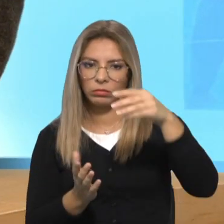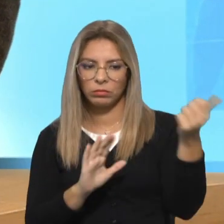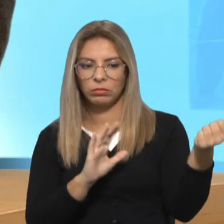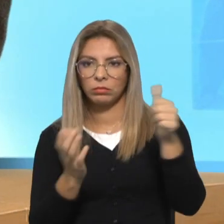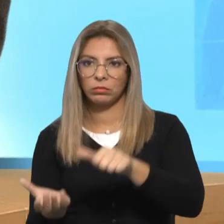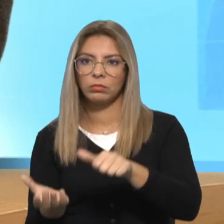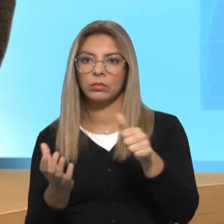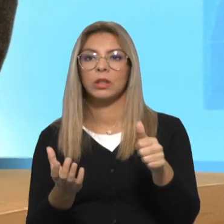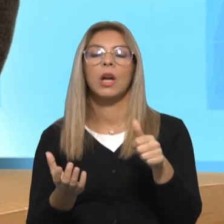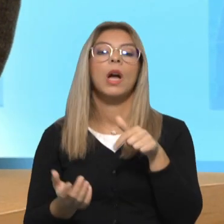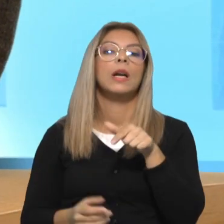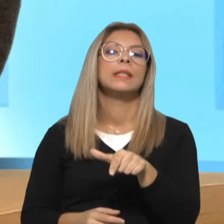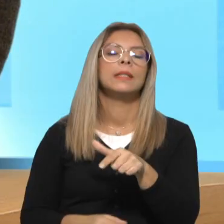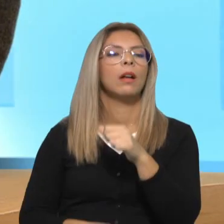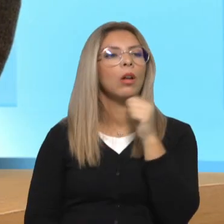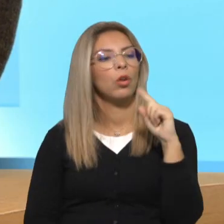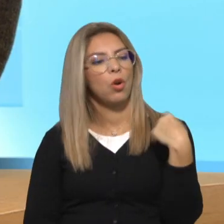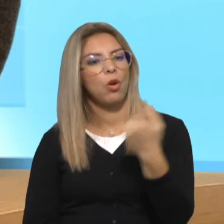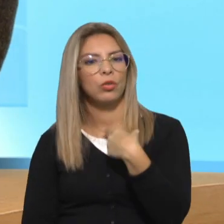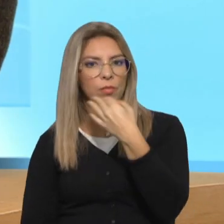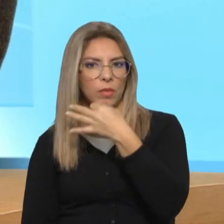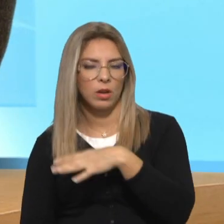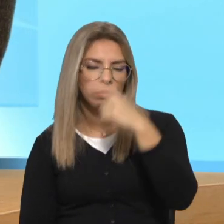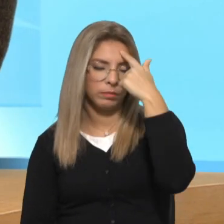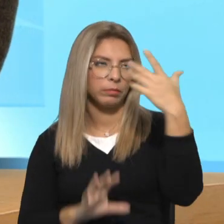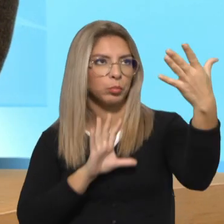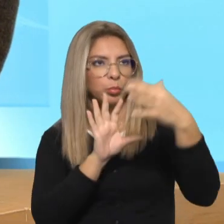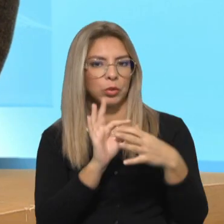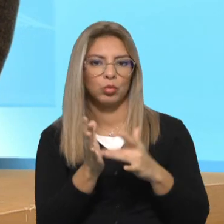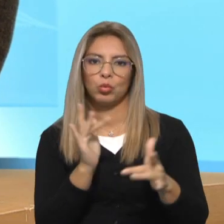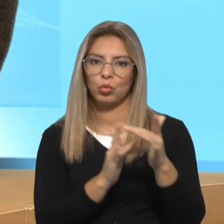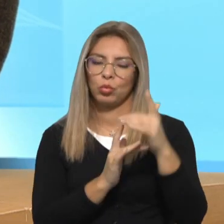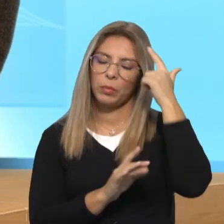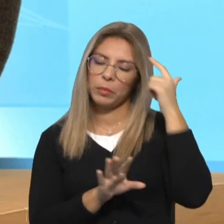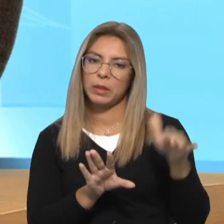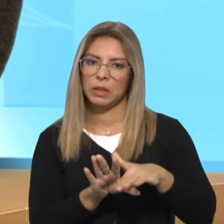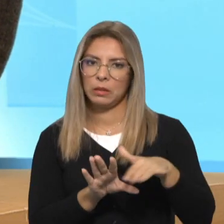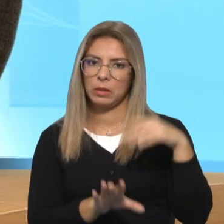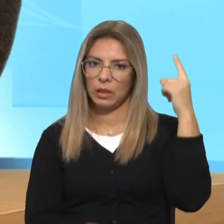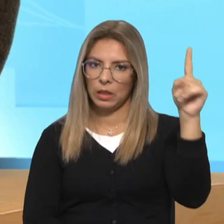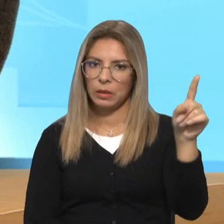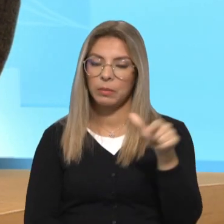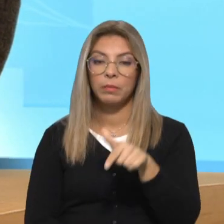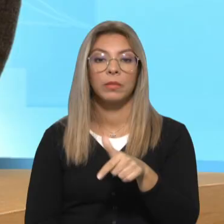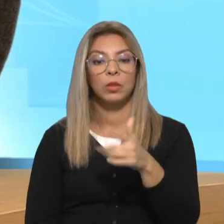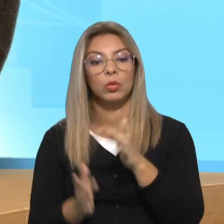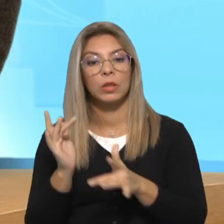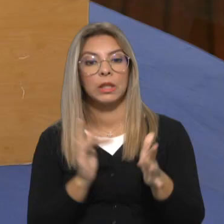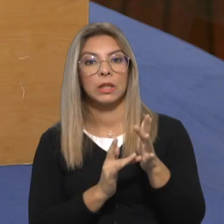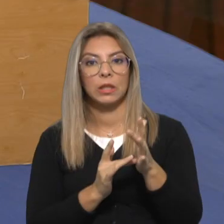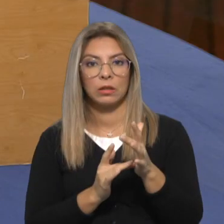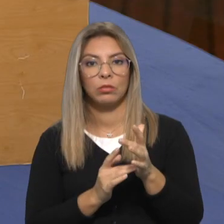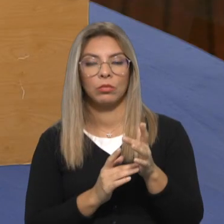batizados temos de facto a participação em Jesus Cristo, de alguma forma temos Jesus Cristo em nós e